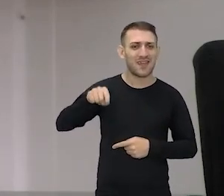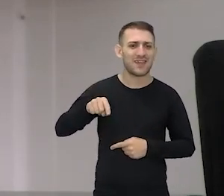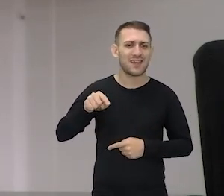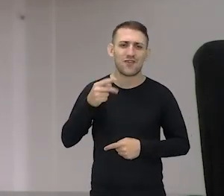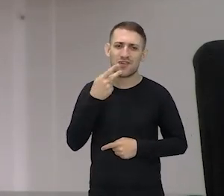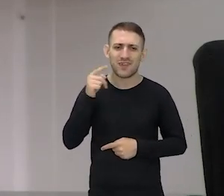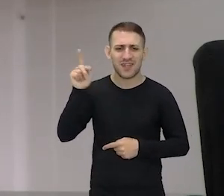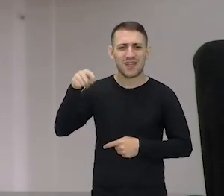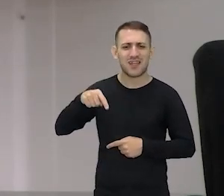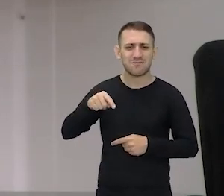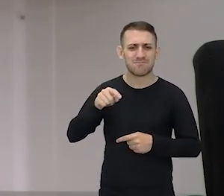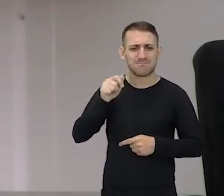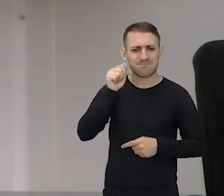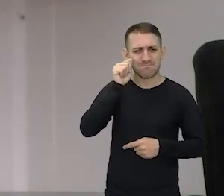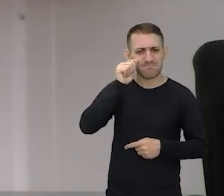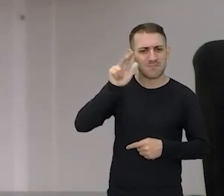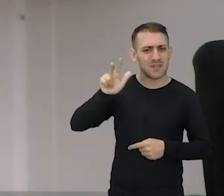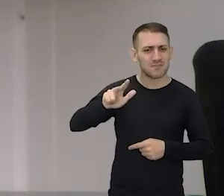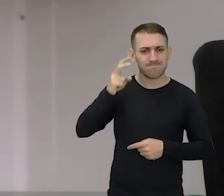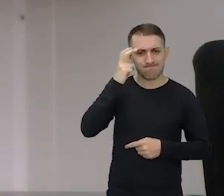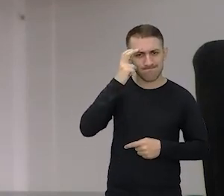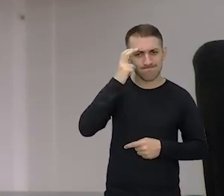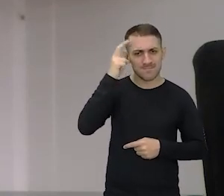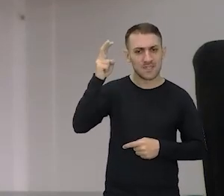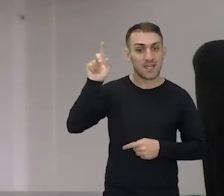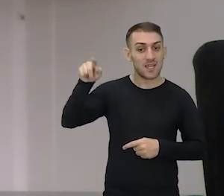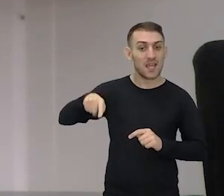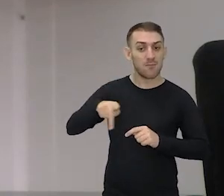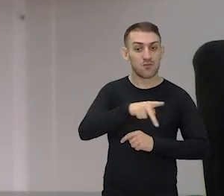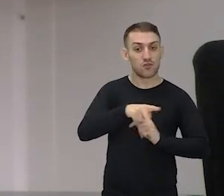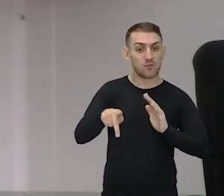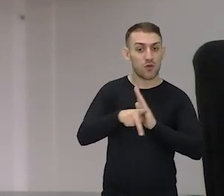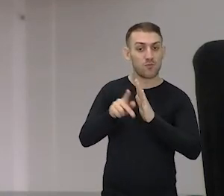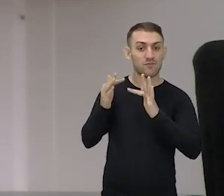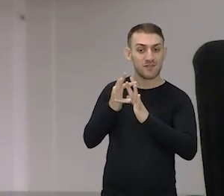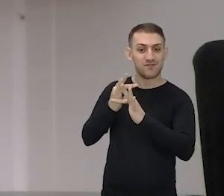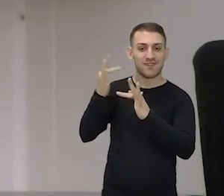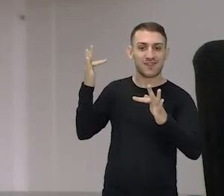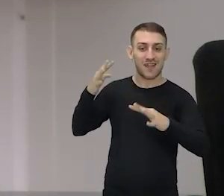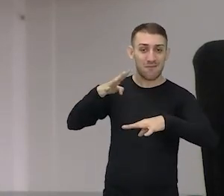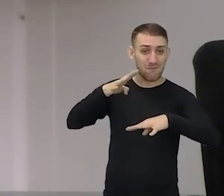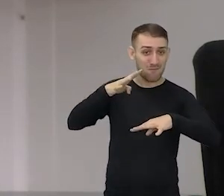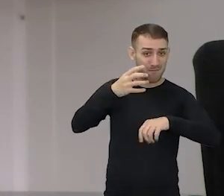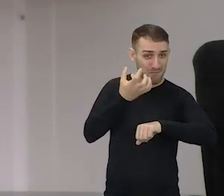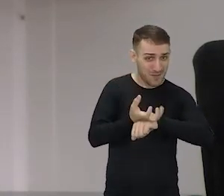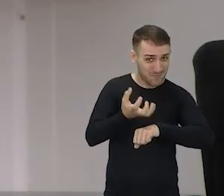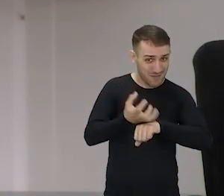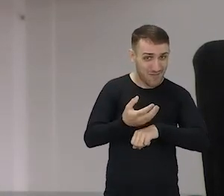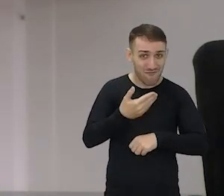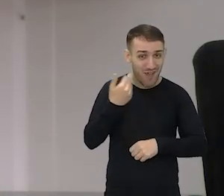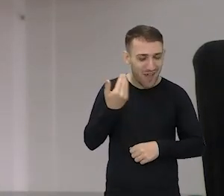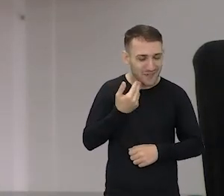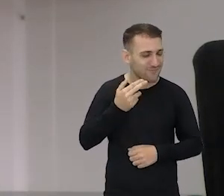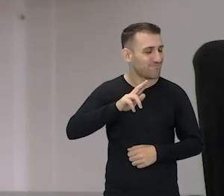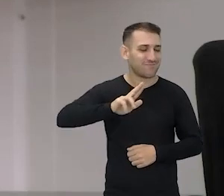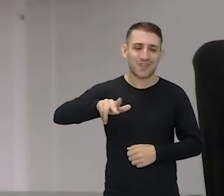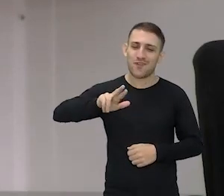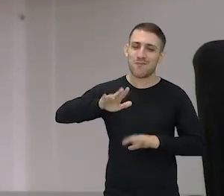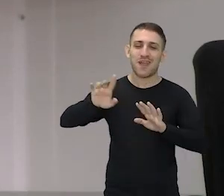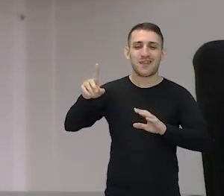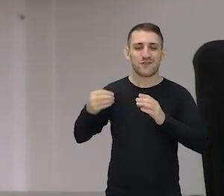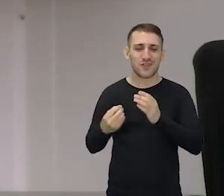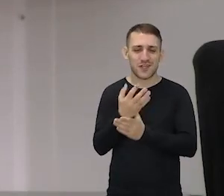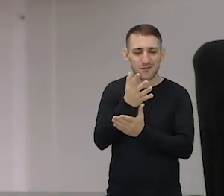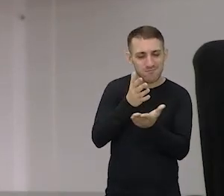ele é antenado, né? É um professor de física, não é uma matéria fácil, mas ele foi criando os